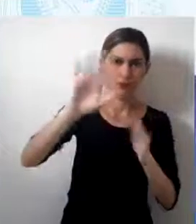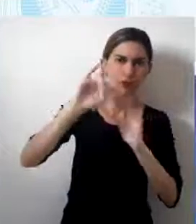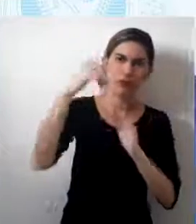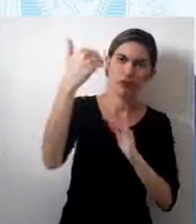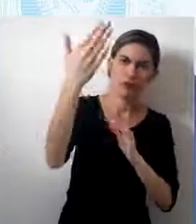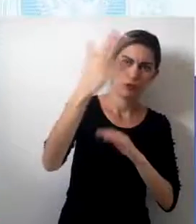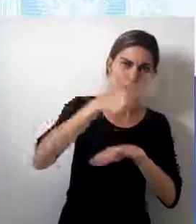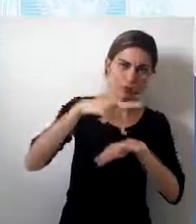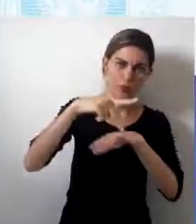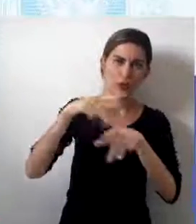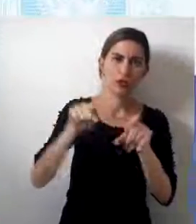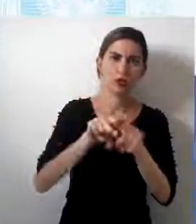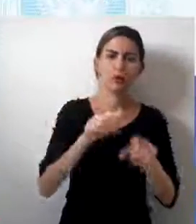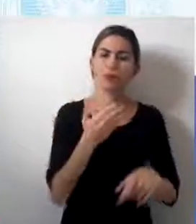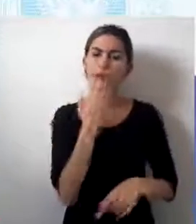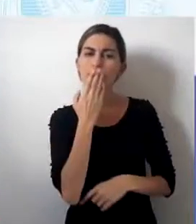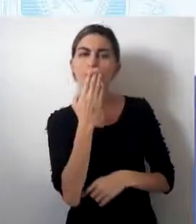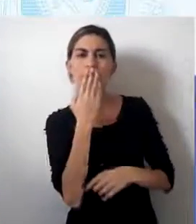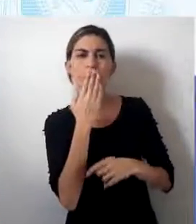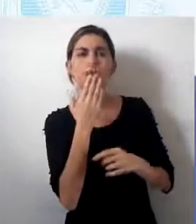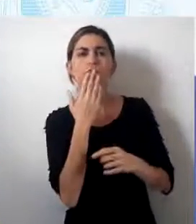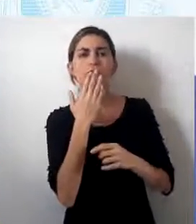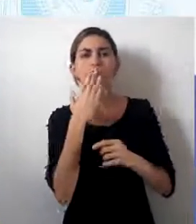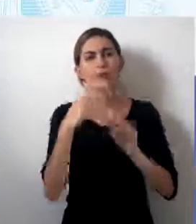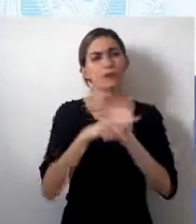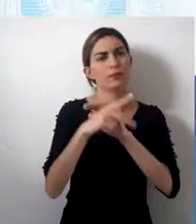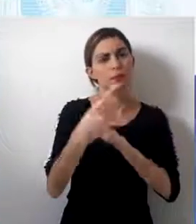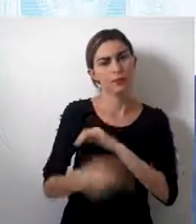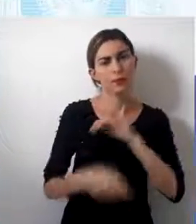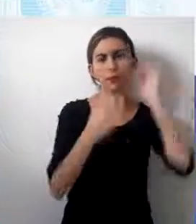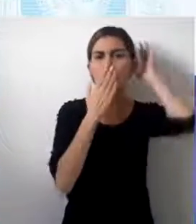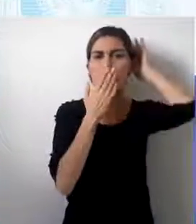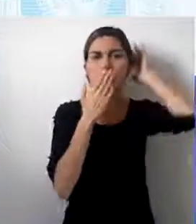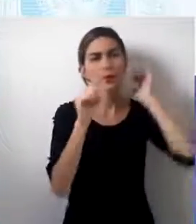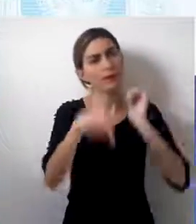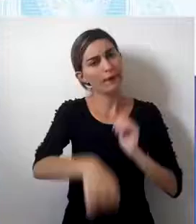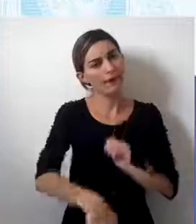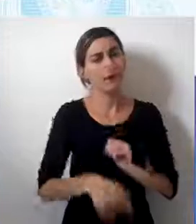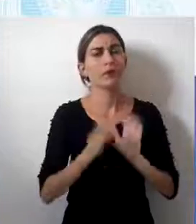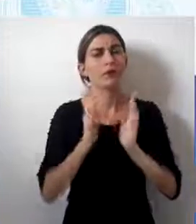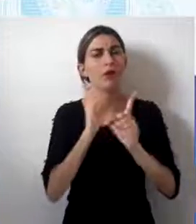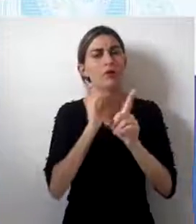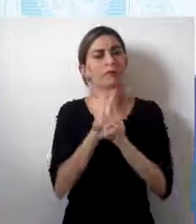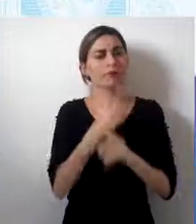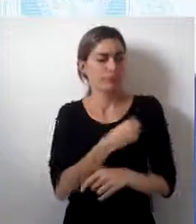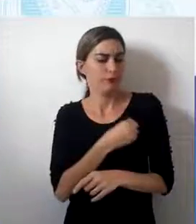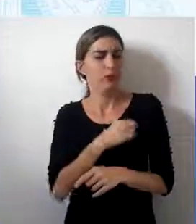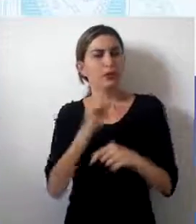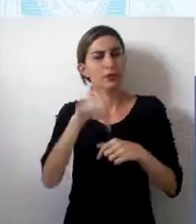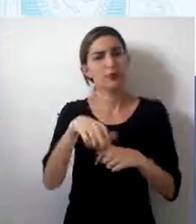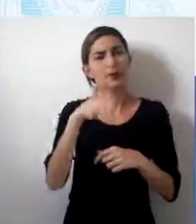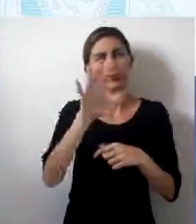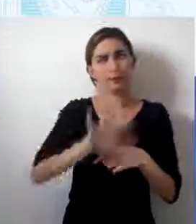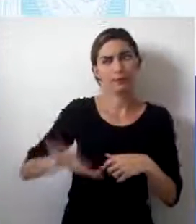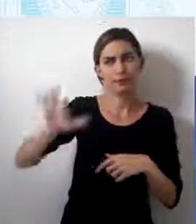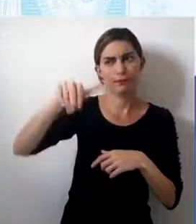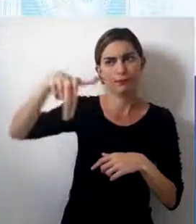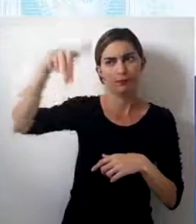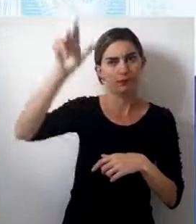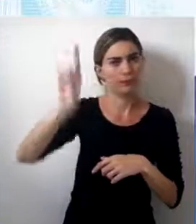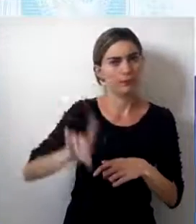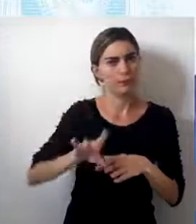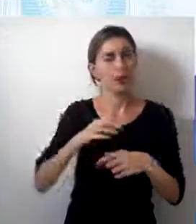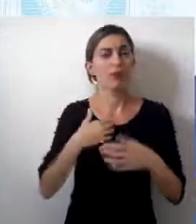vinham de fora e os primitivos nativos que estavam aqui, que eram os indígenas, os povos indígenas que já se encontravam aqui na região.